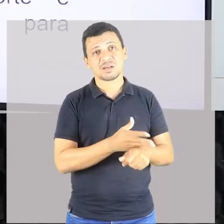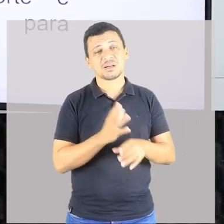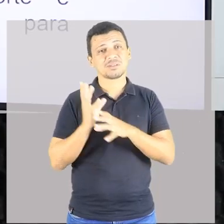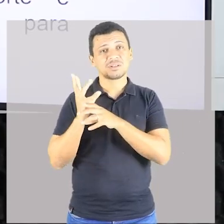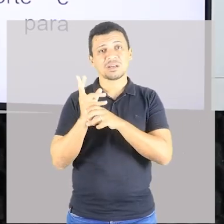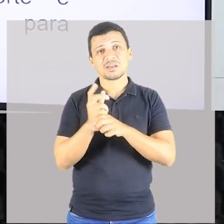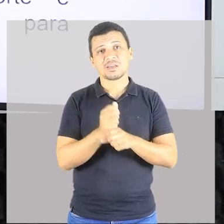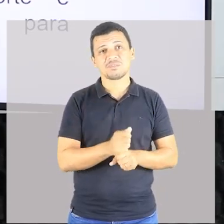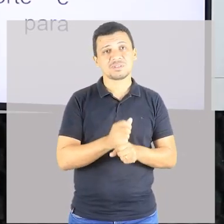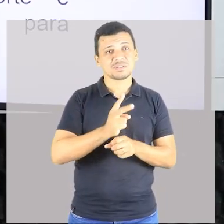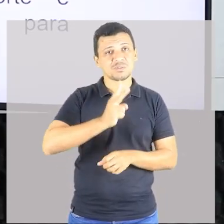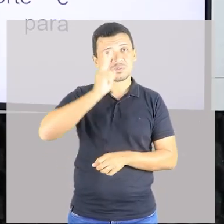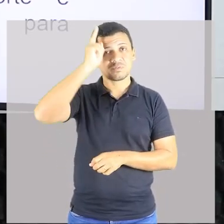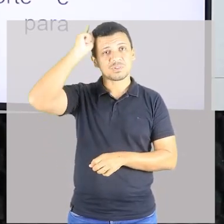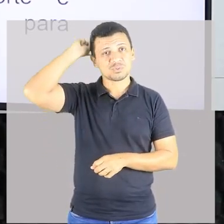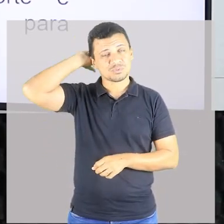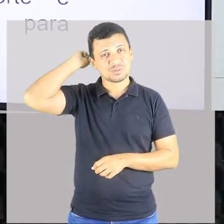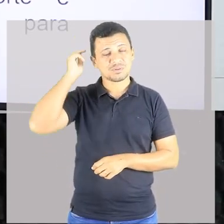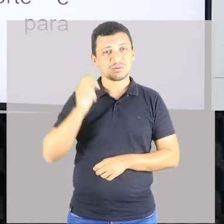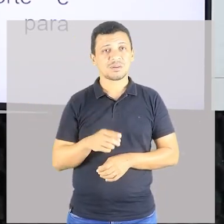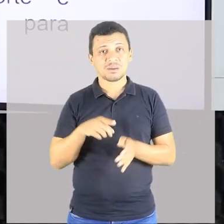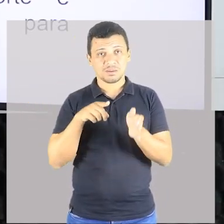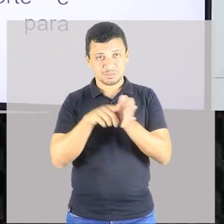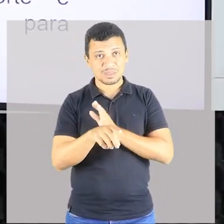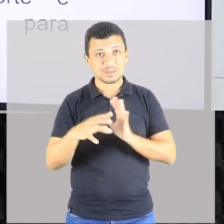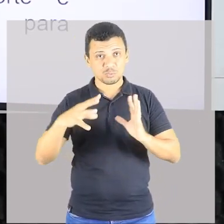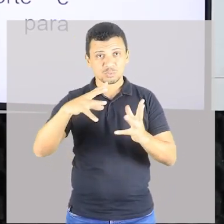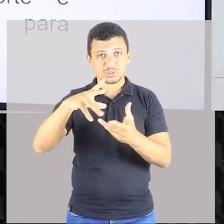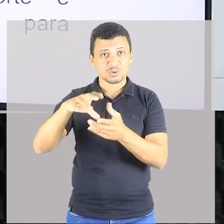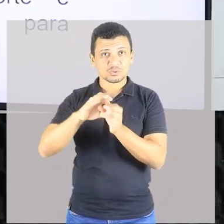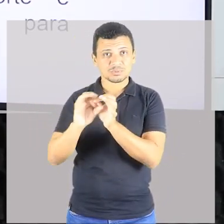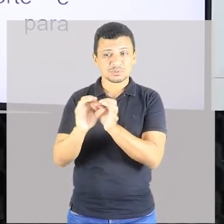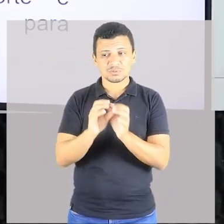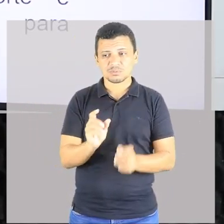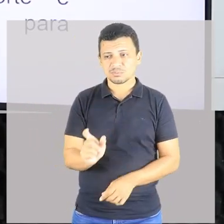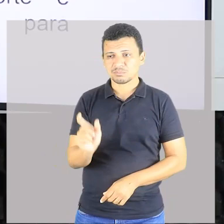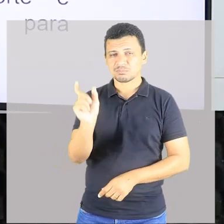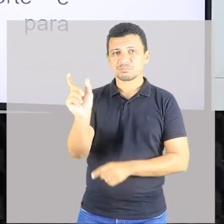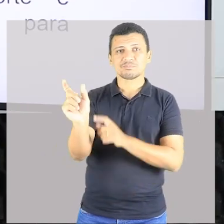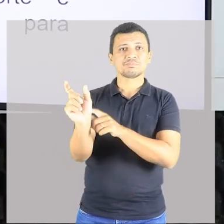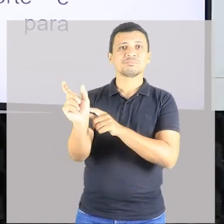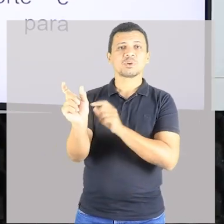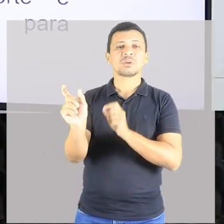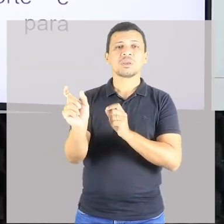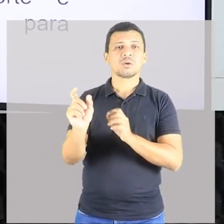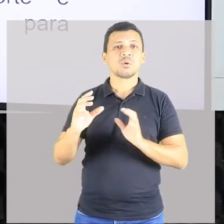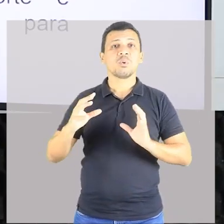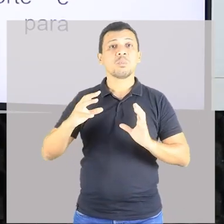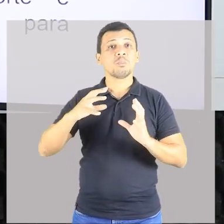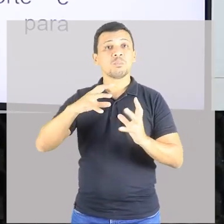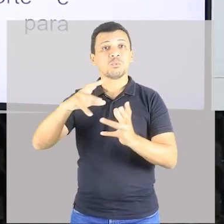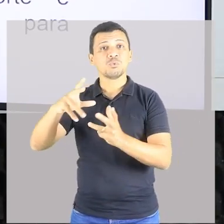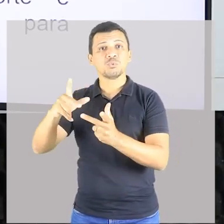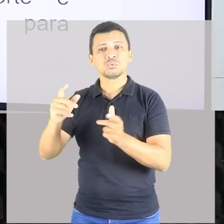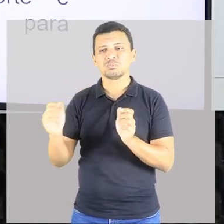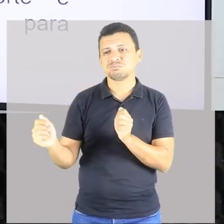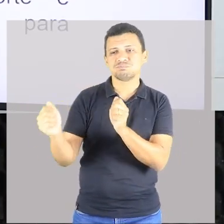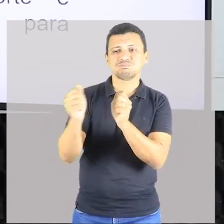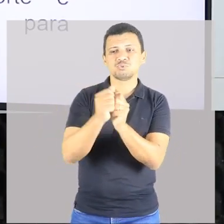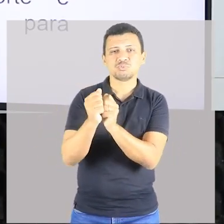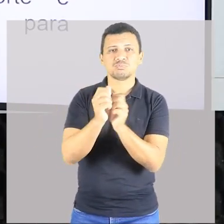de vestibular, caiu questão de globalização, coloca do lado integração, tá? Porque, de